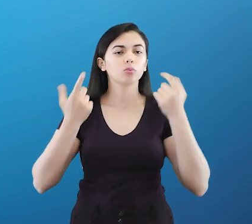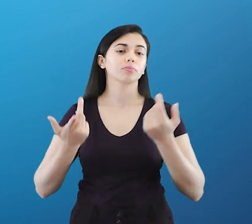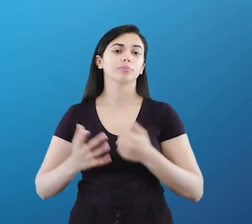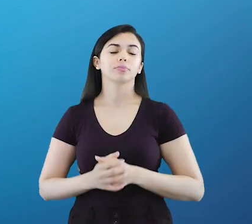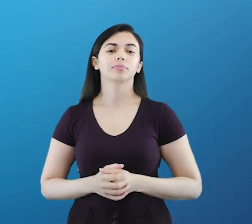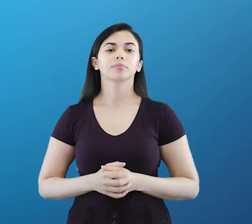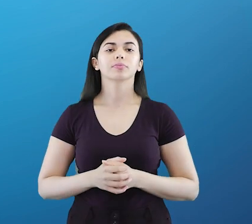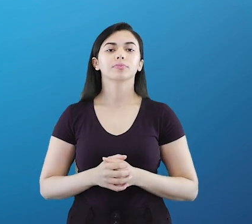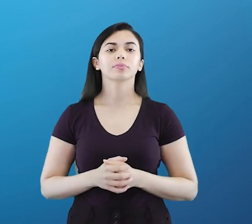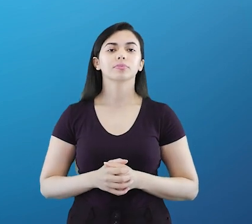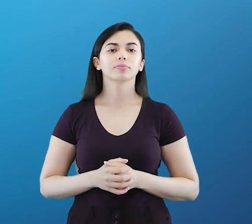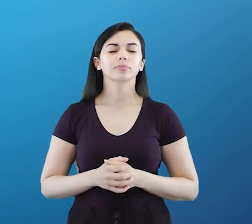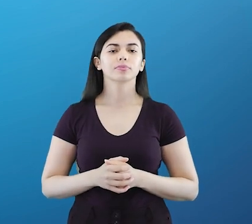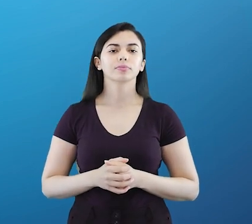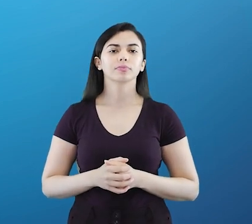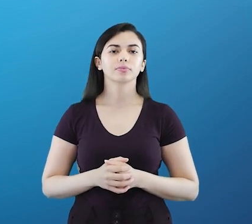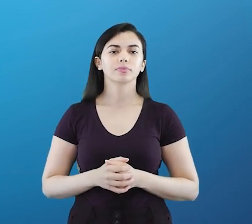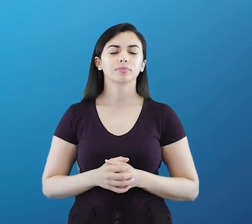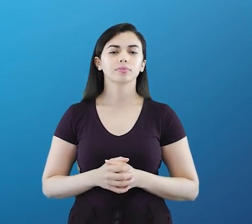doença.